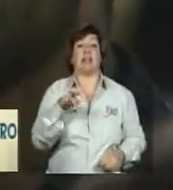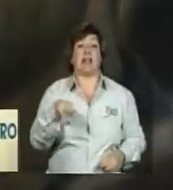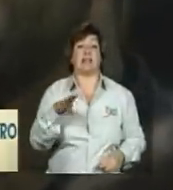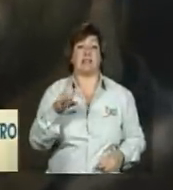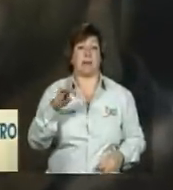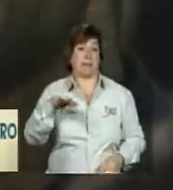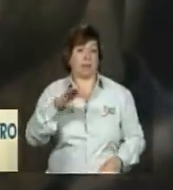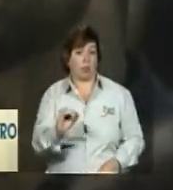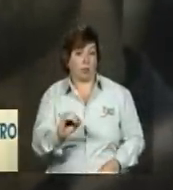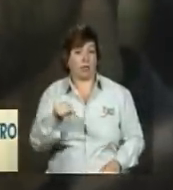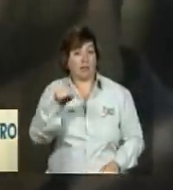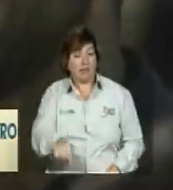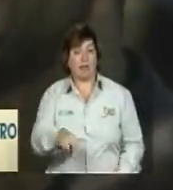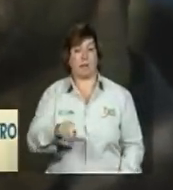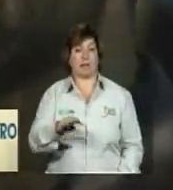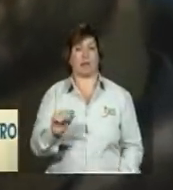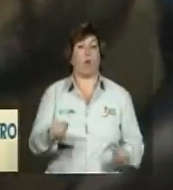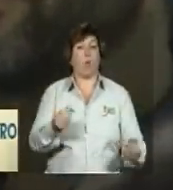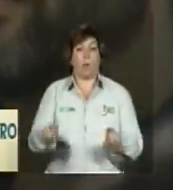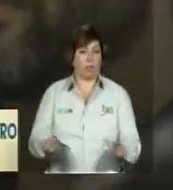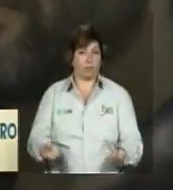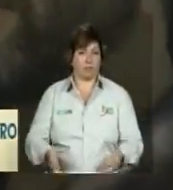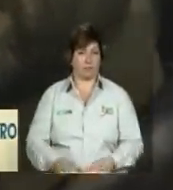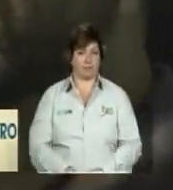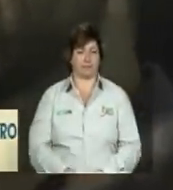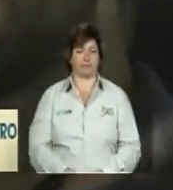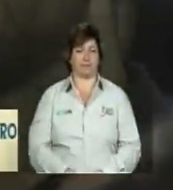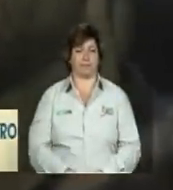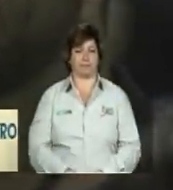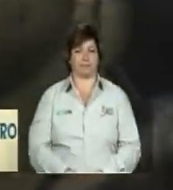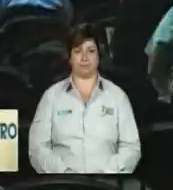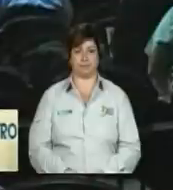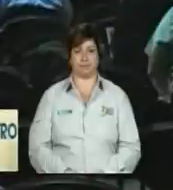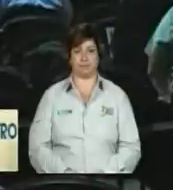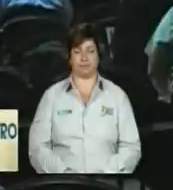metas? E em que pé está isso?